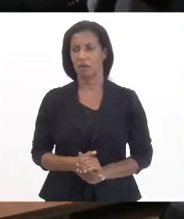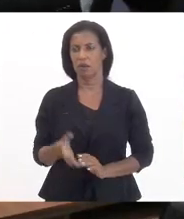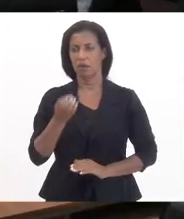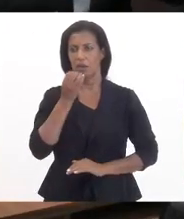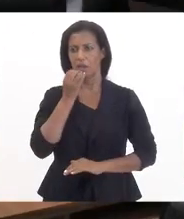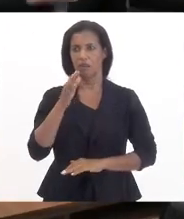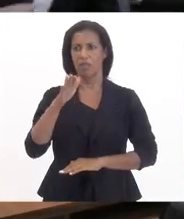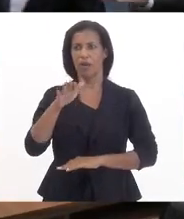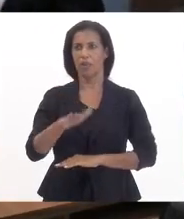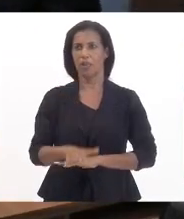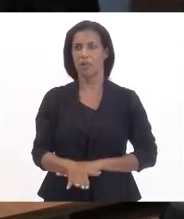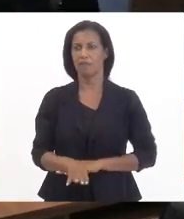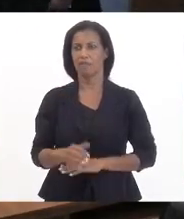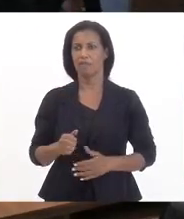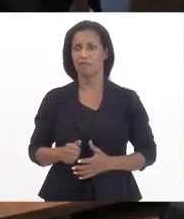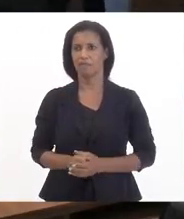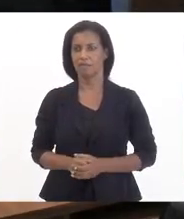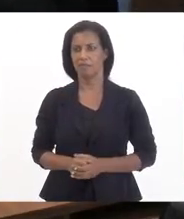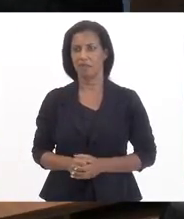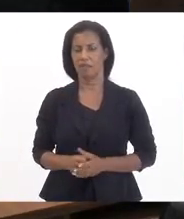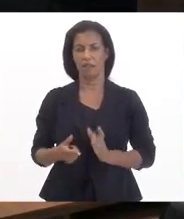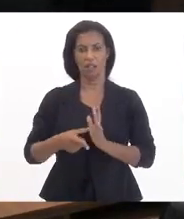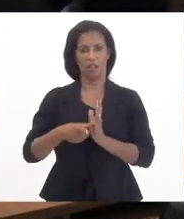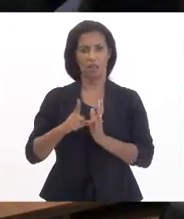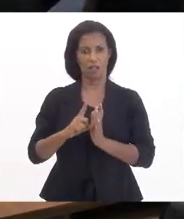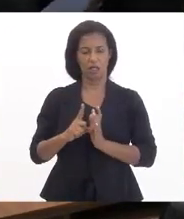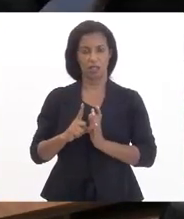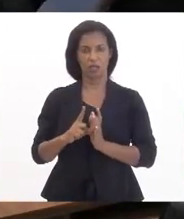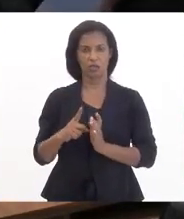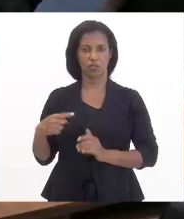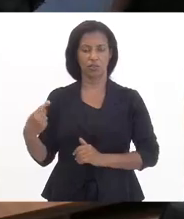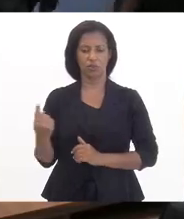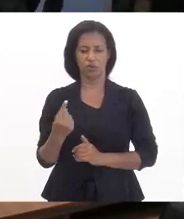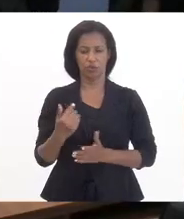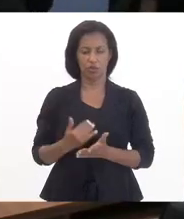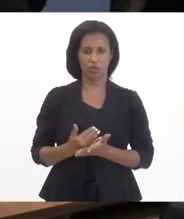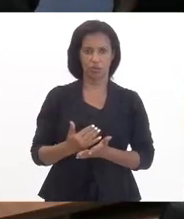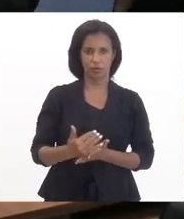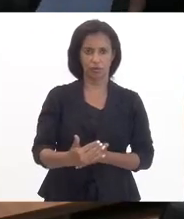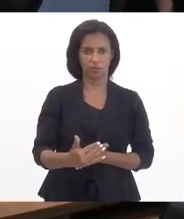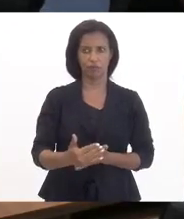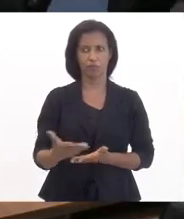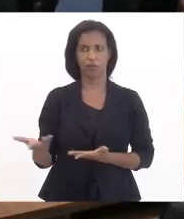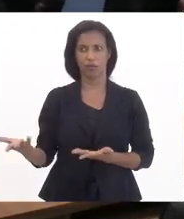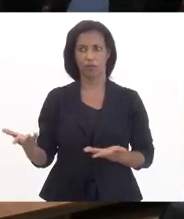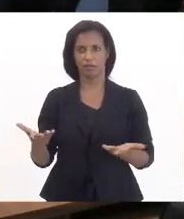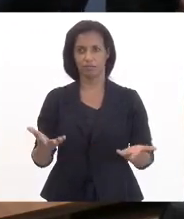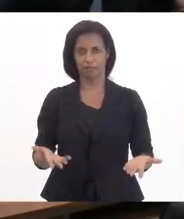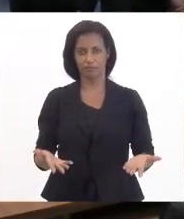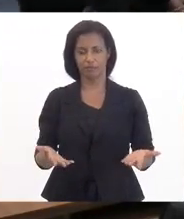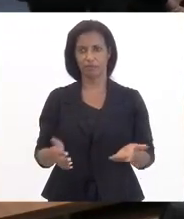Boa tarde a todas e todos. Antes de nós abrirmos a ordem do dia, então nós estamos